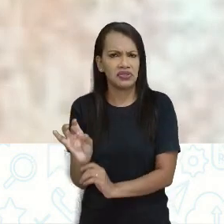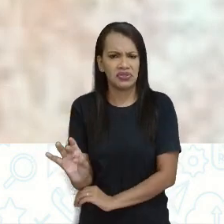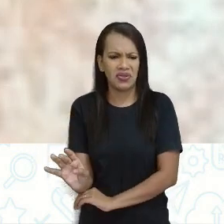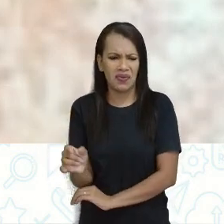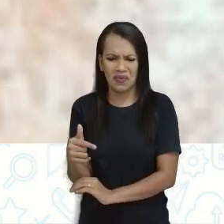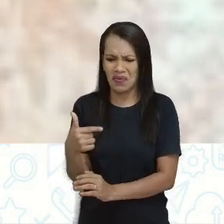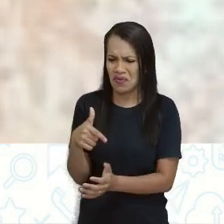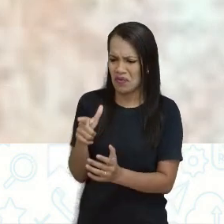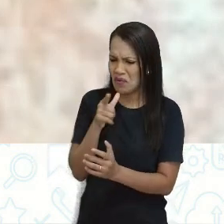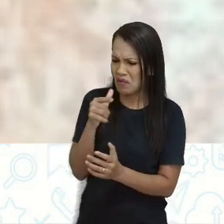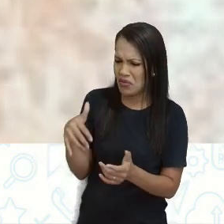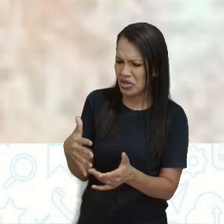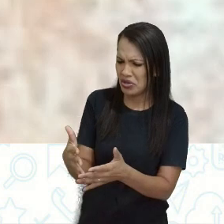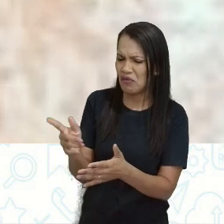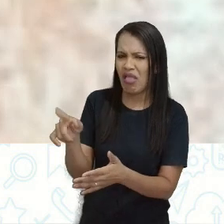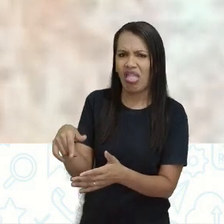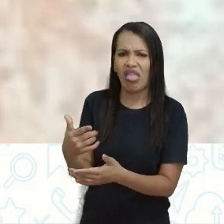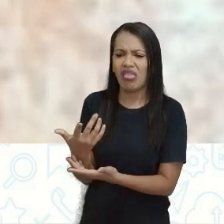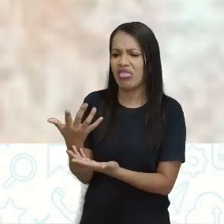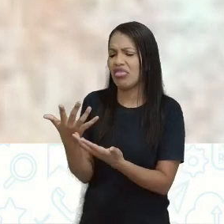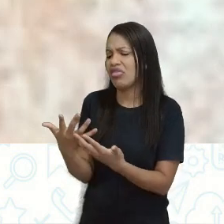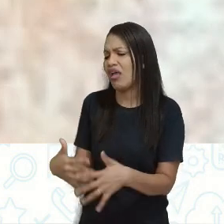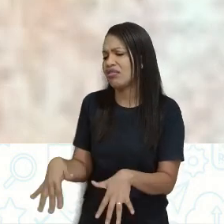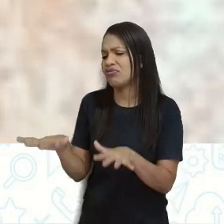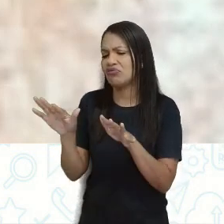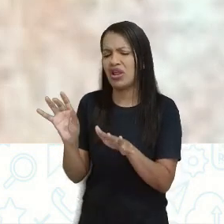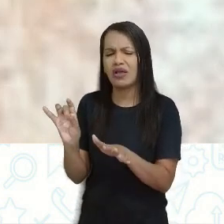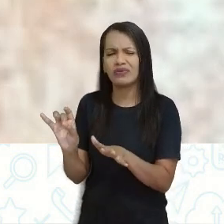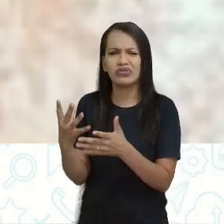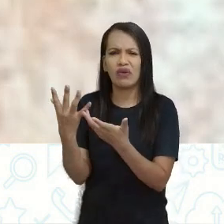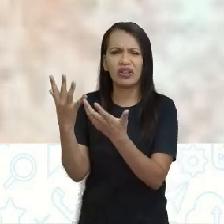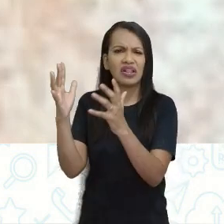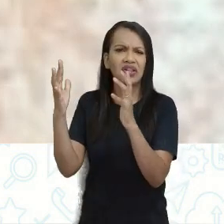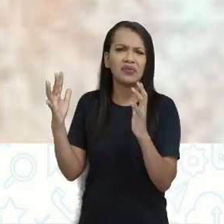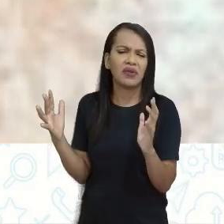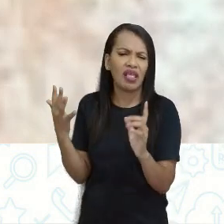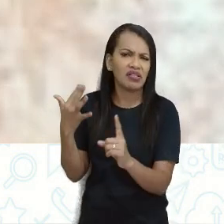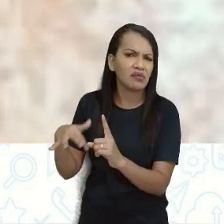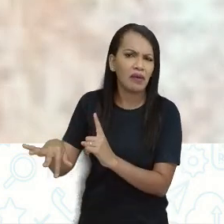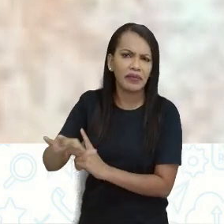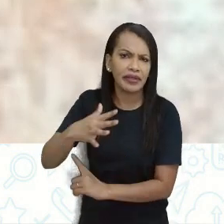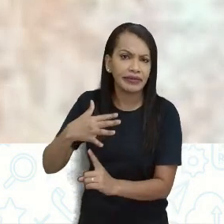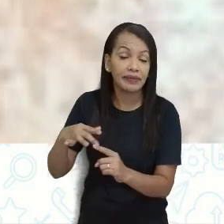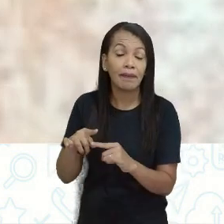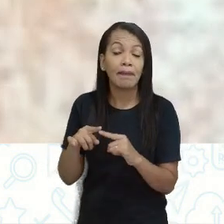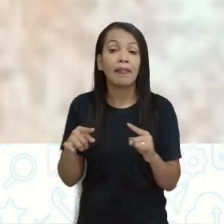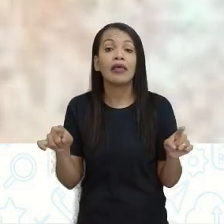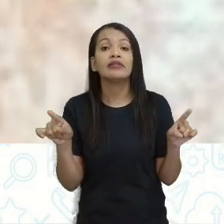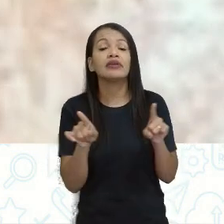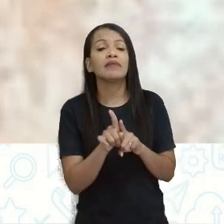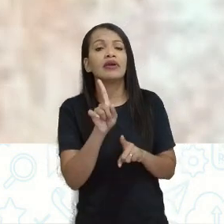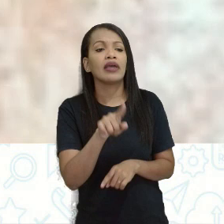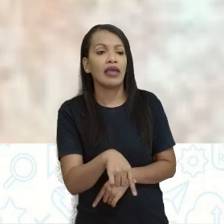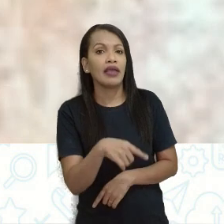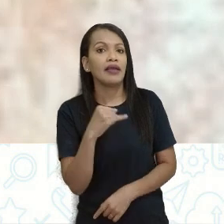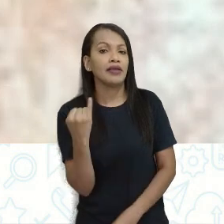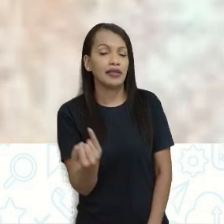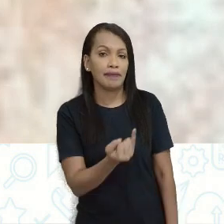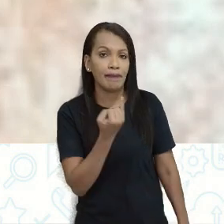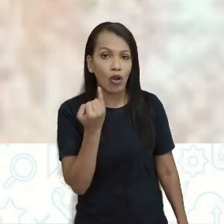questão natural, né, dos recursos naturais, do meio ambiente, mas é importante